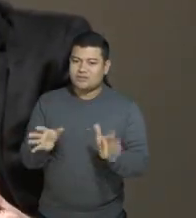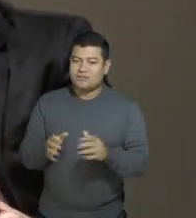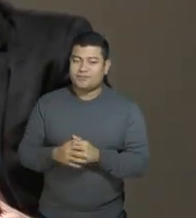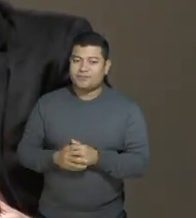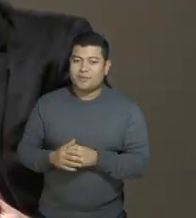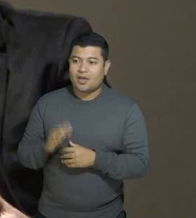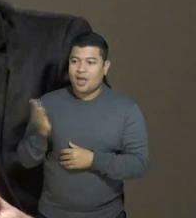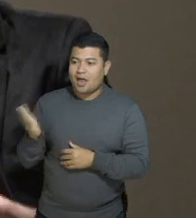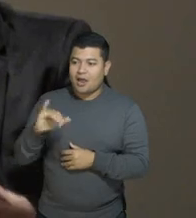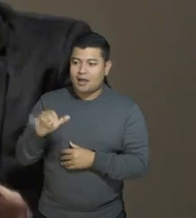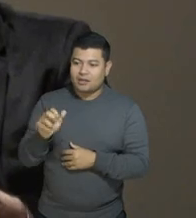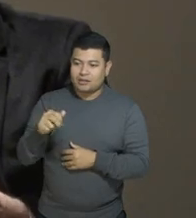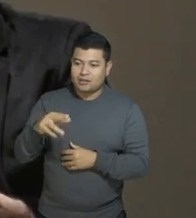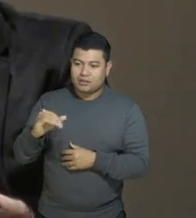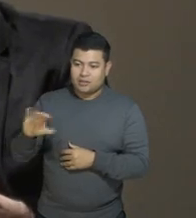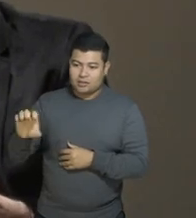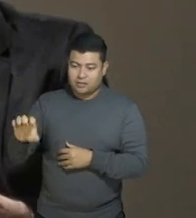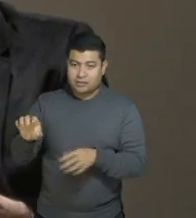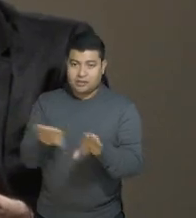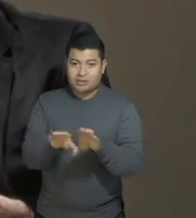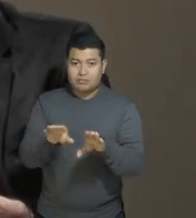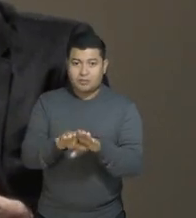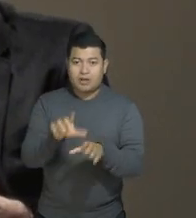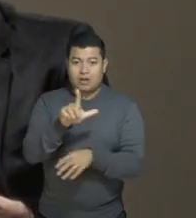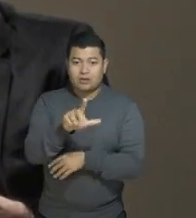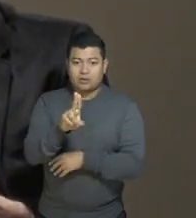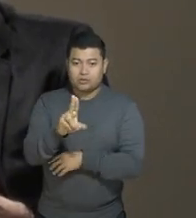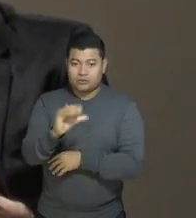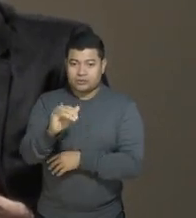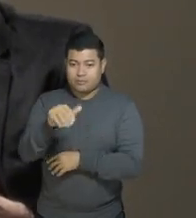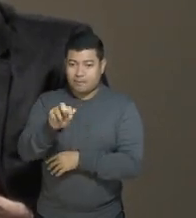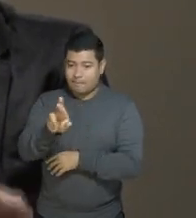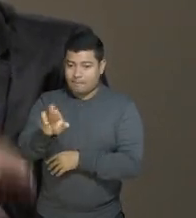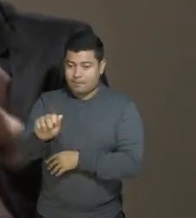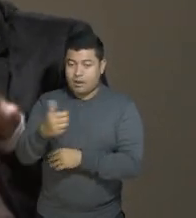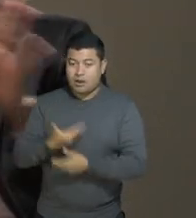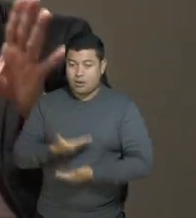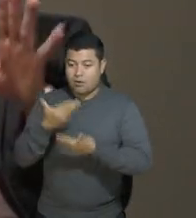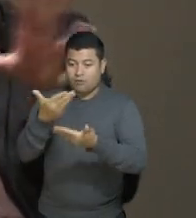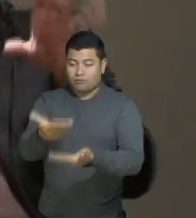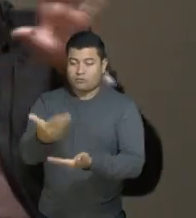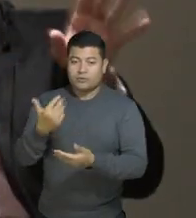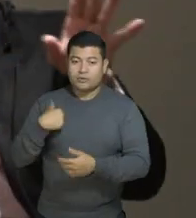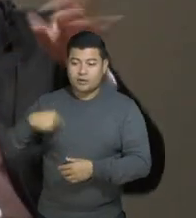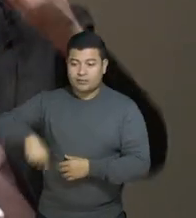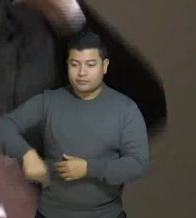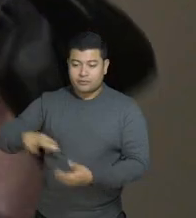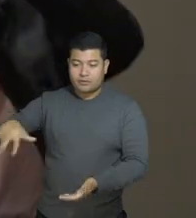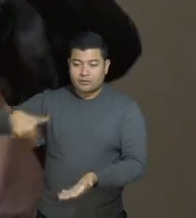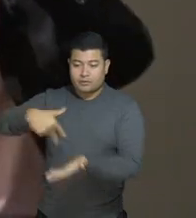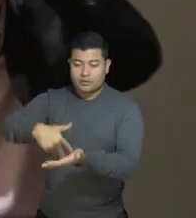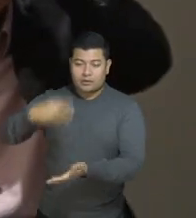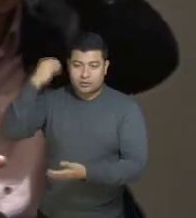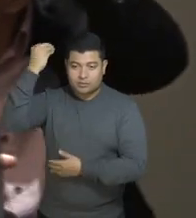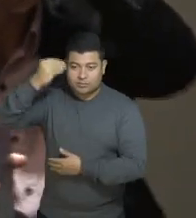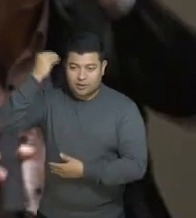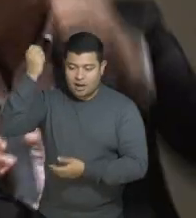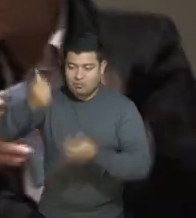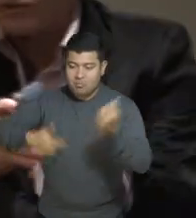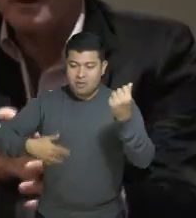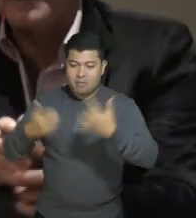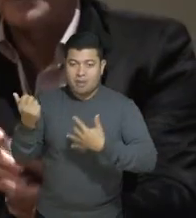a Lucimar, então, me convidaram para vim falar um pouquinho da minha experiência